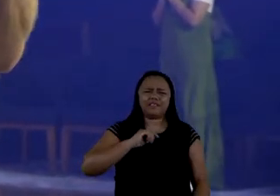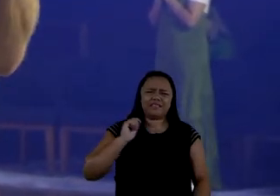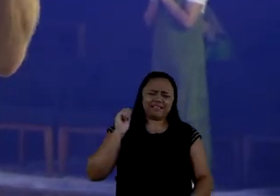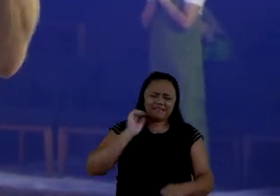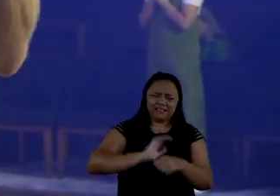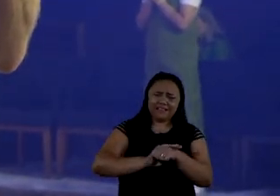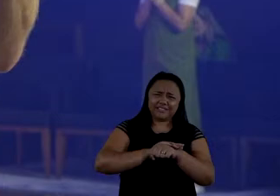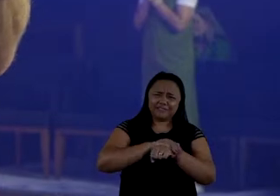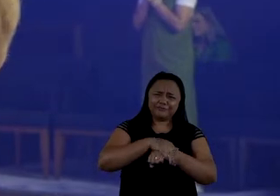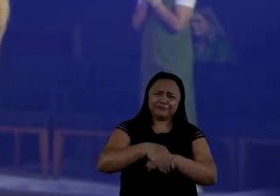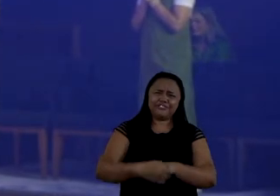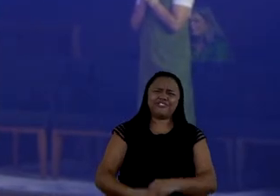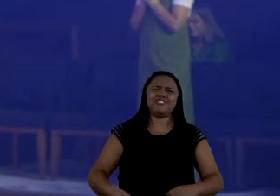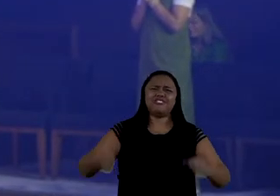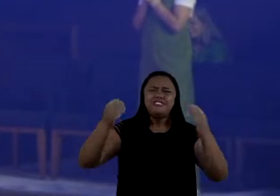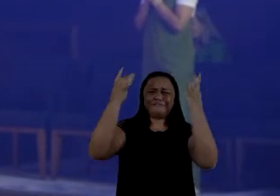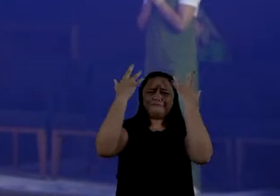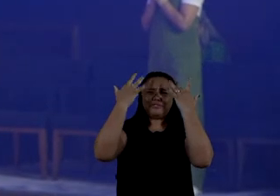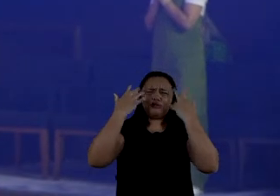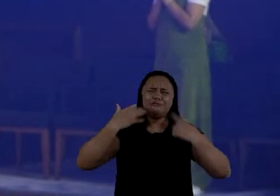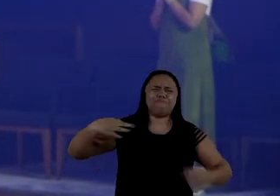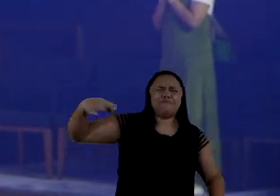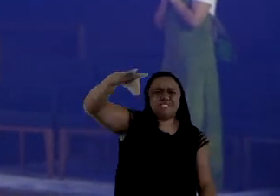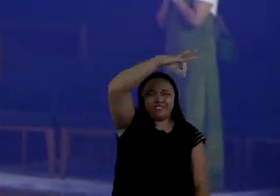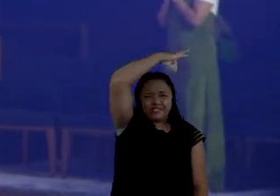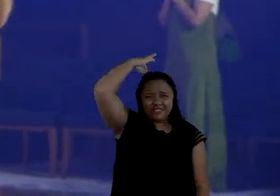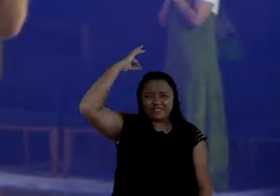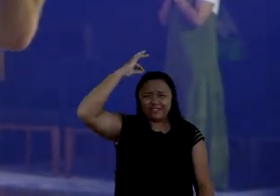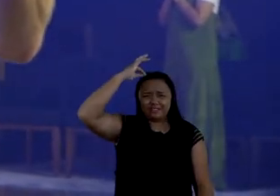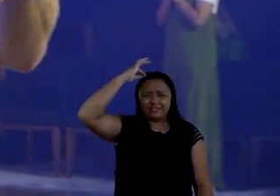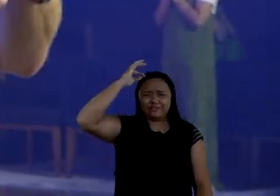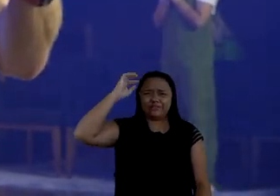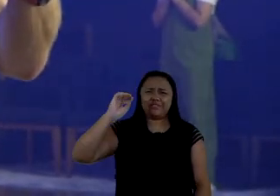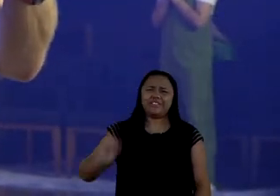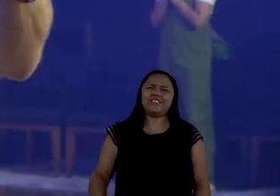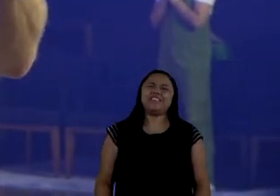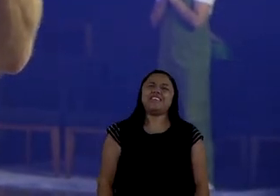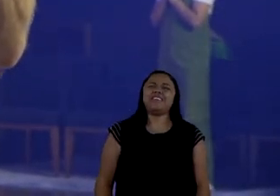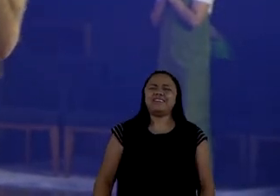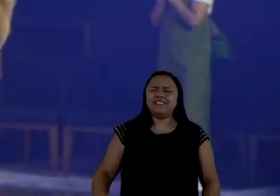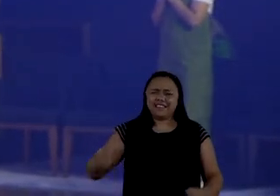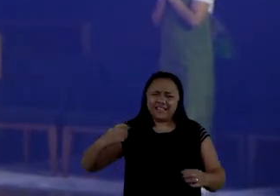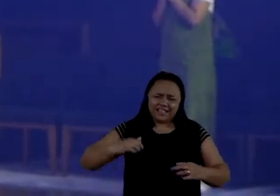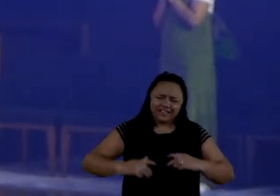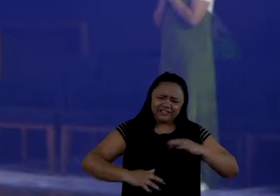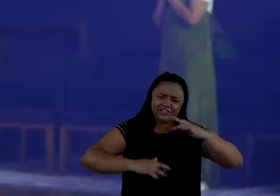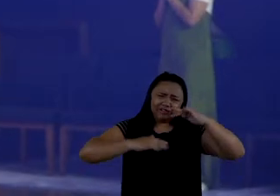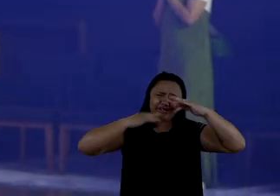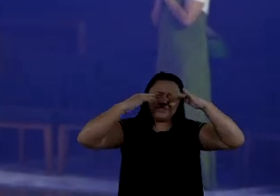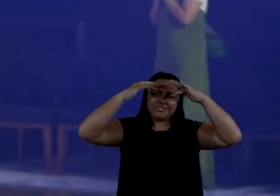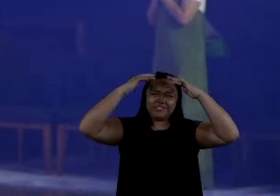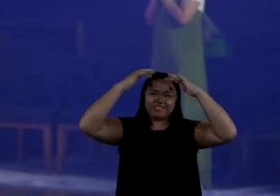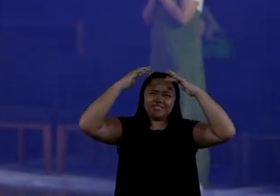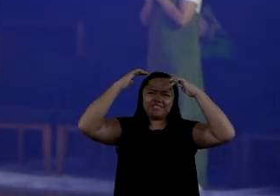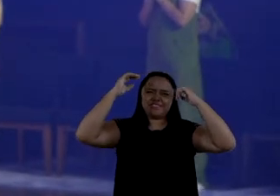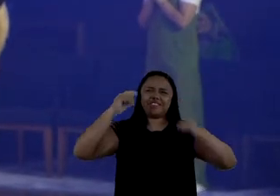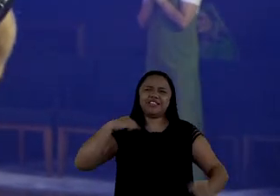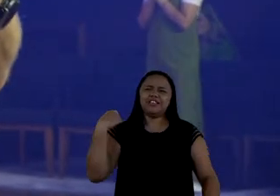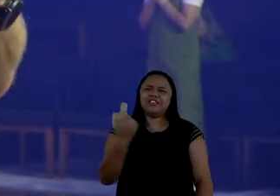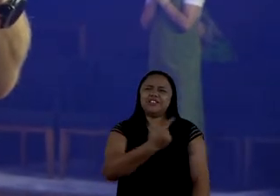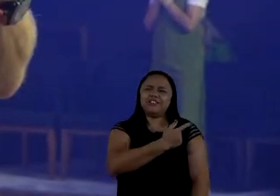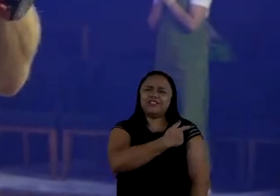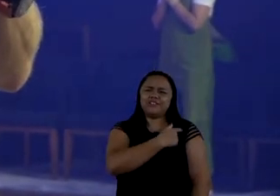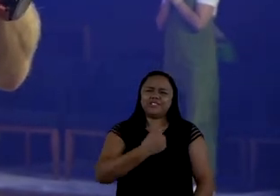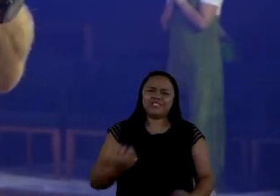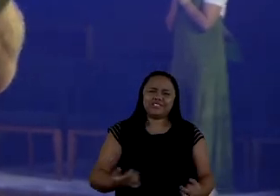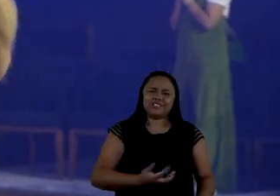empodera com o Teu Espírito nesta noite. Enche-nos com mais de Ti. Coloque em nós um fôlego novo de